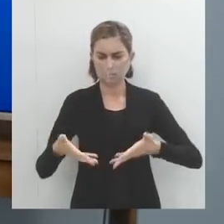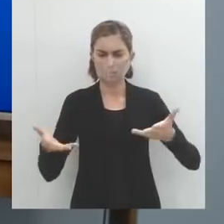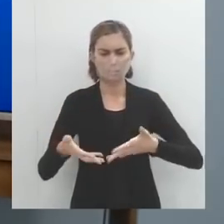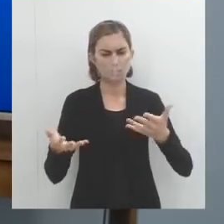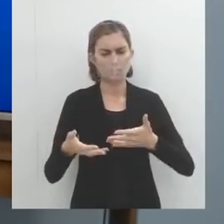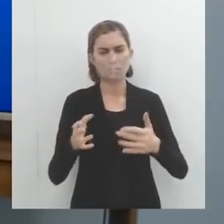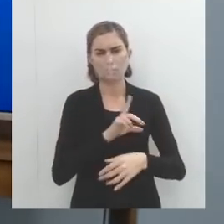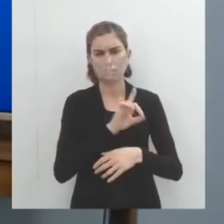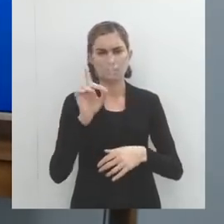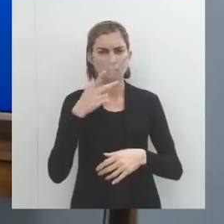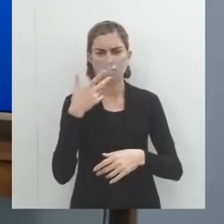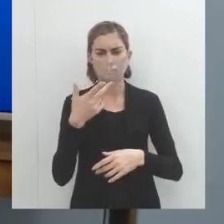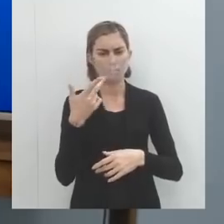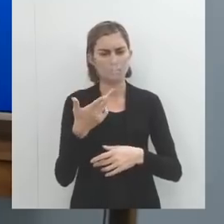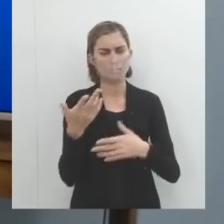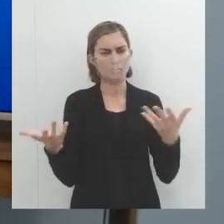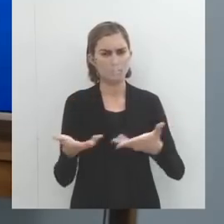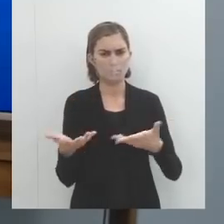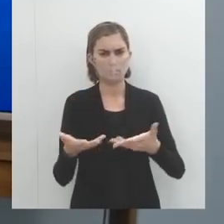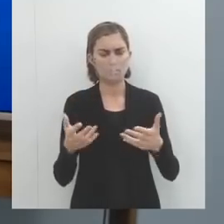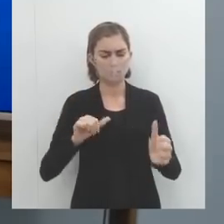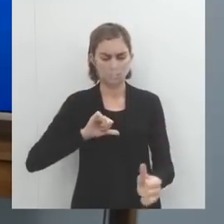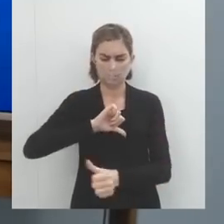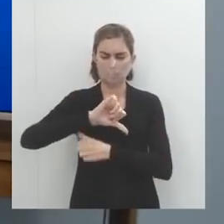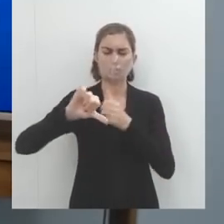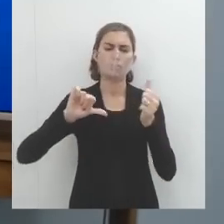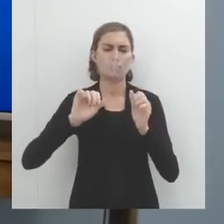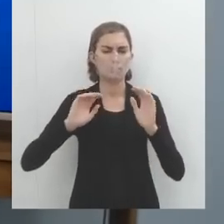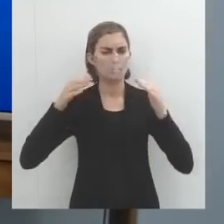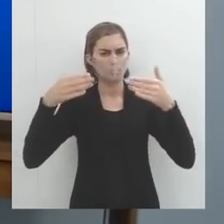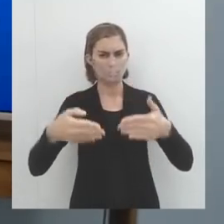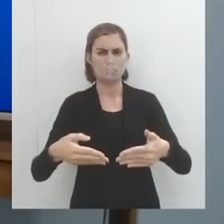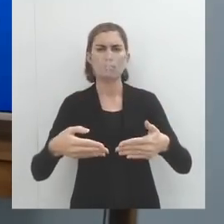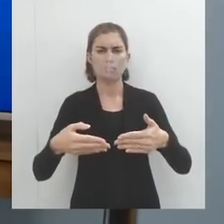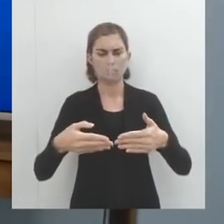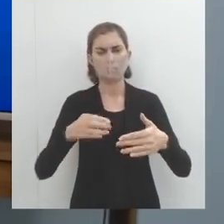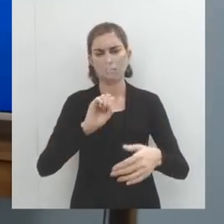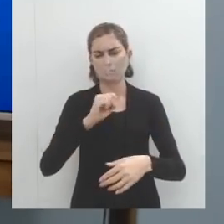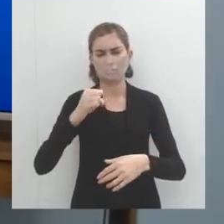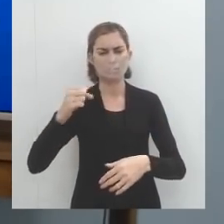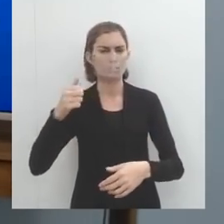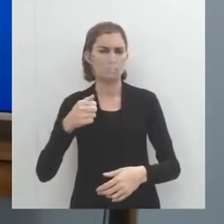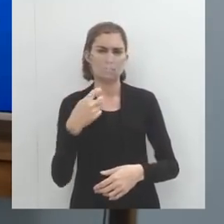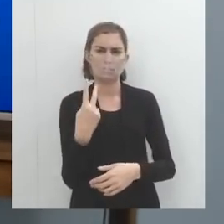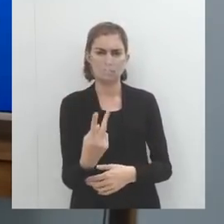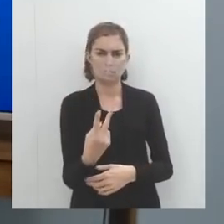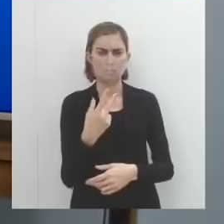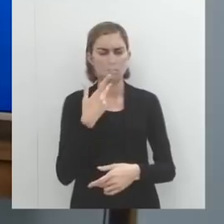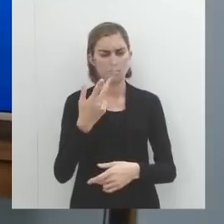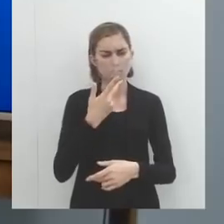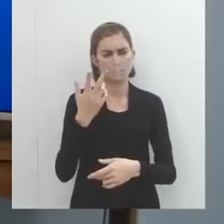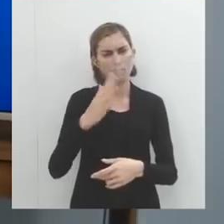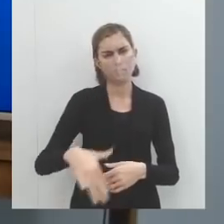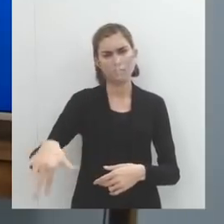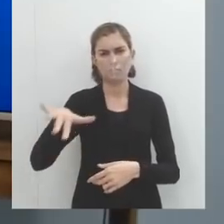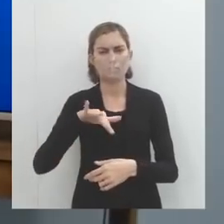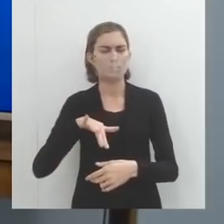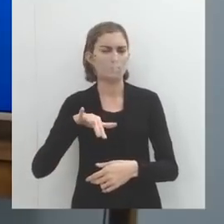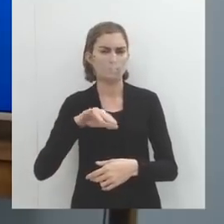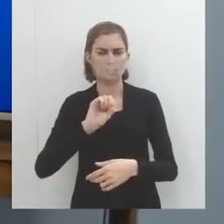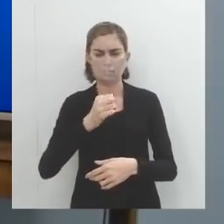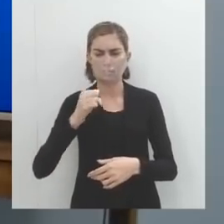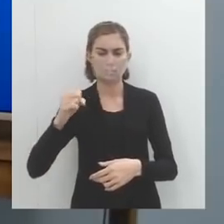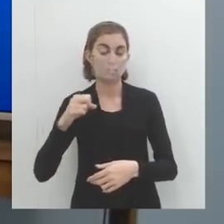é dia de a gente falar, hoje é dia de a gente mudar um pouquinho o foco da gente do seriado 2 e assim, falando do seriado